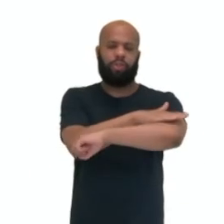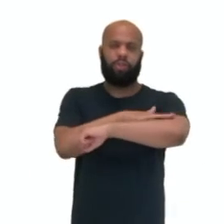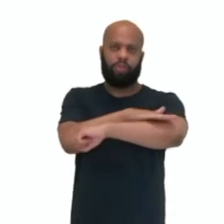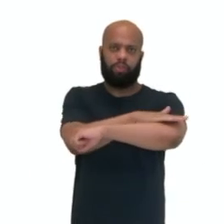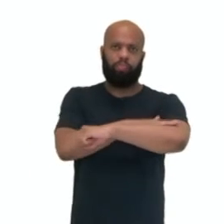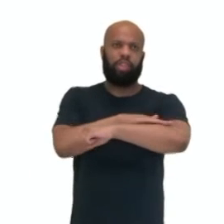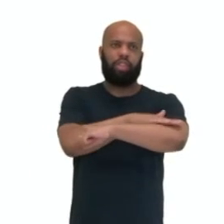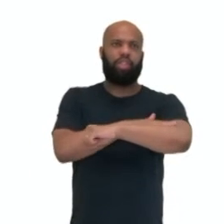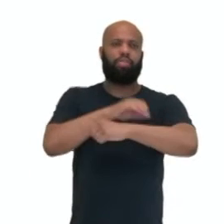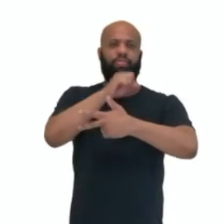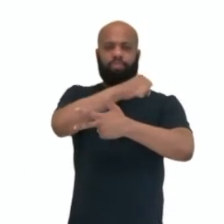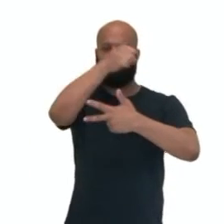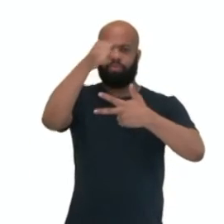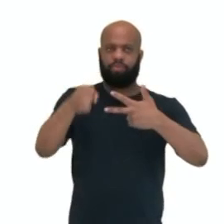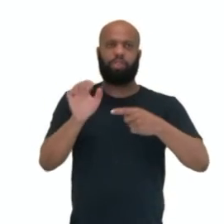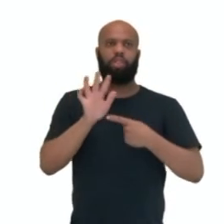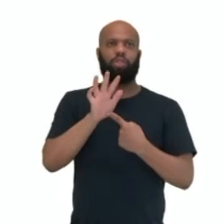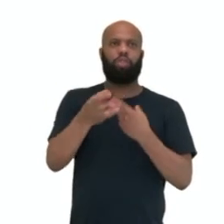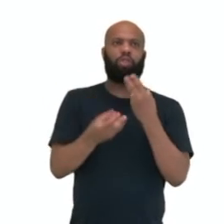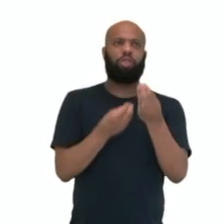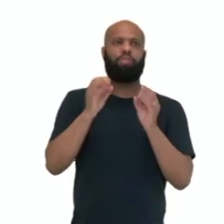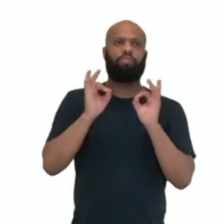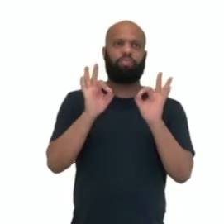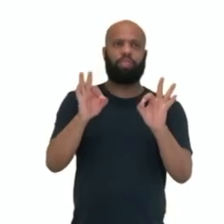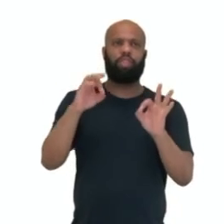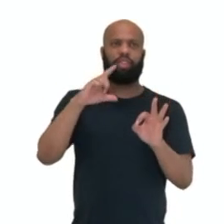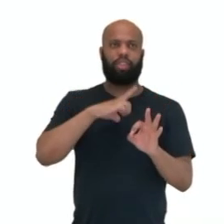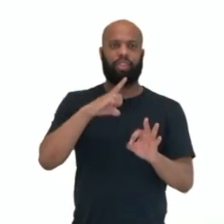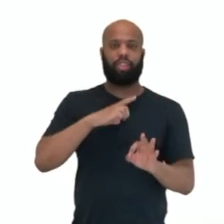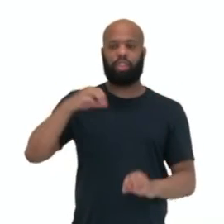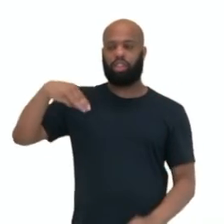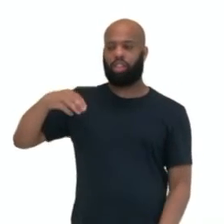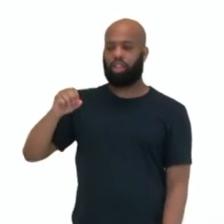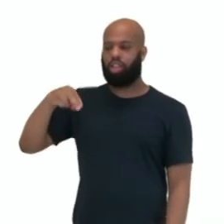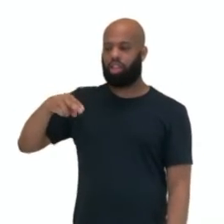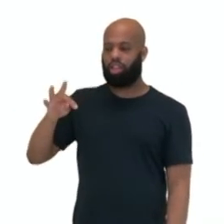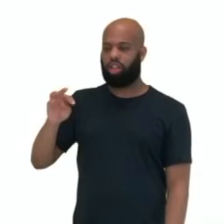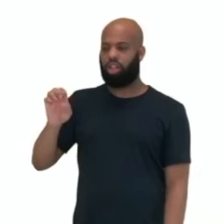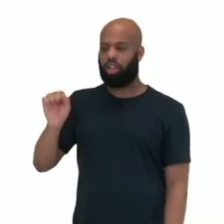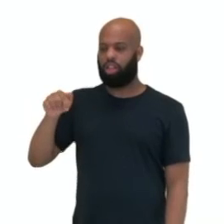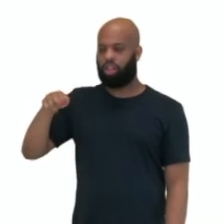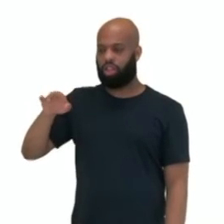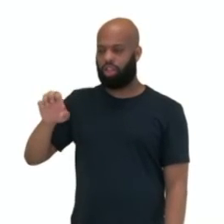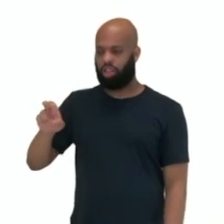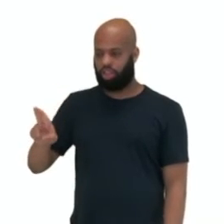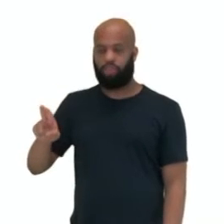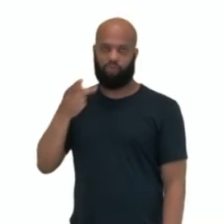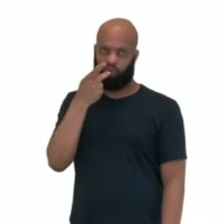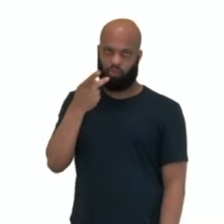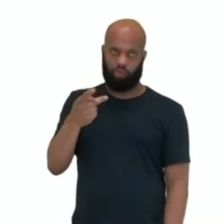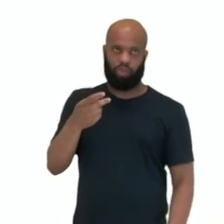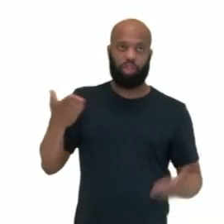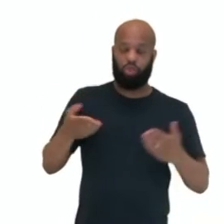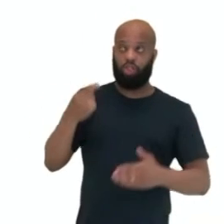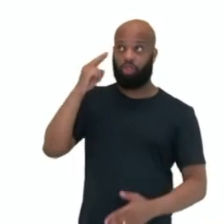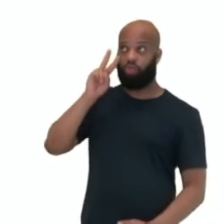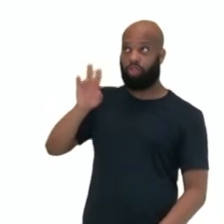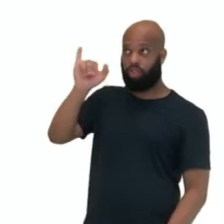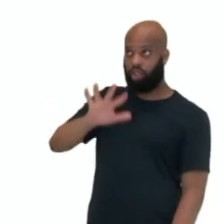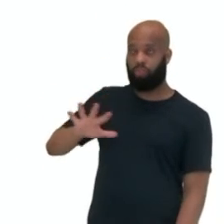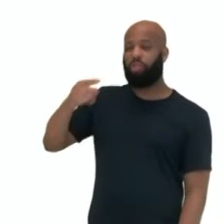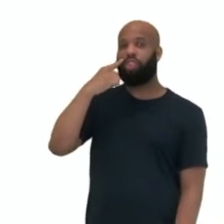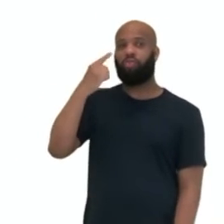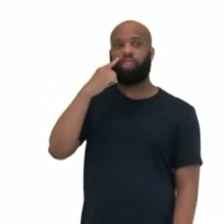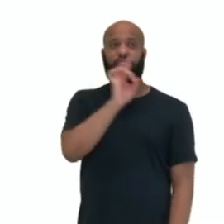Ela ilustra bem a divisão de poderes teorizadas por Montesquieu. Observe a imagem abaixo e identifique o poder